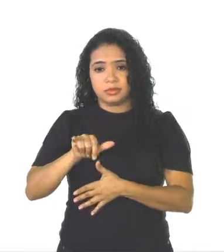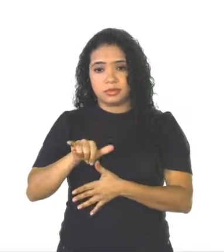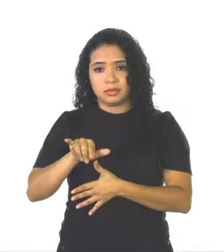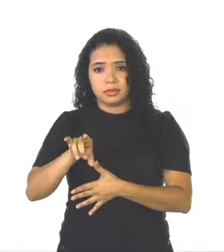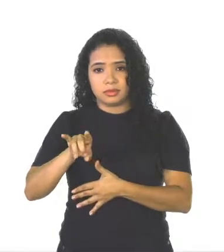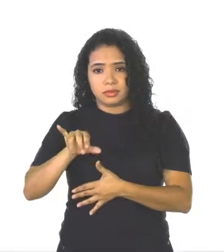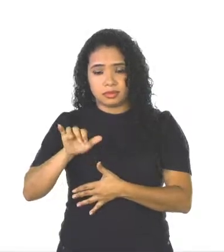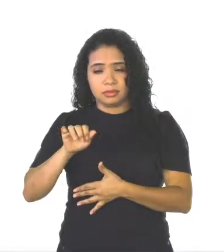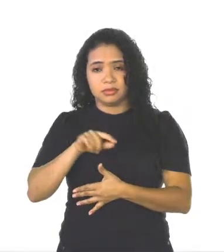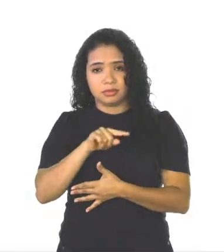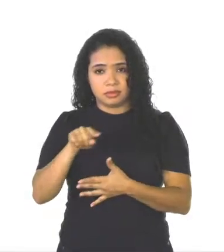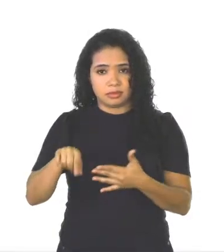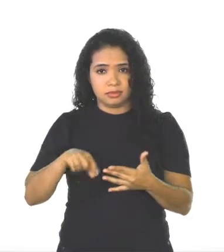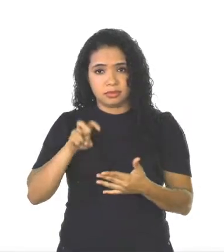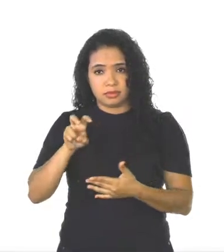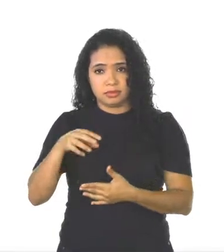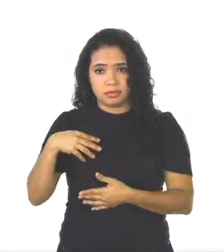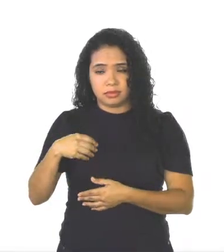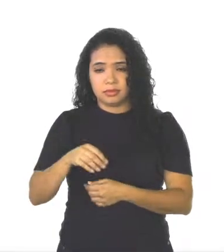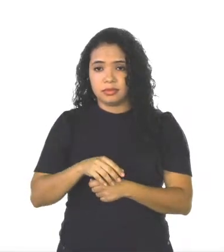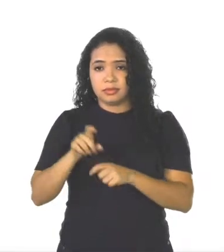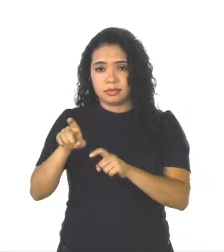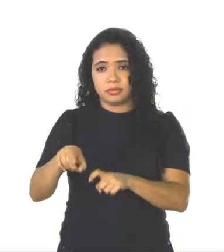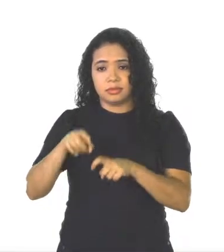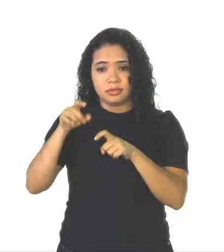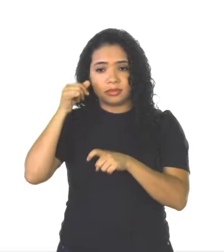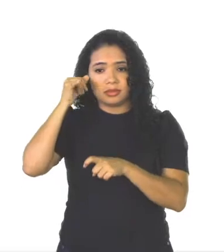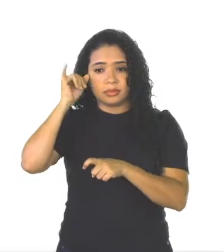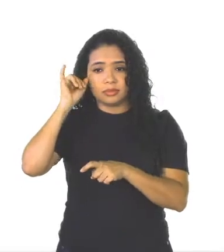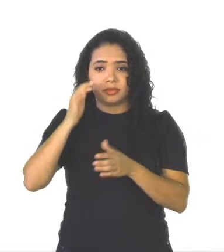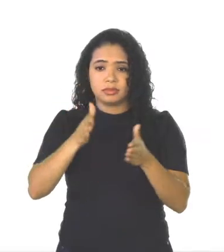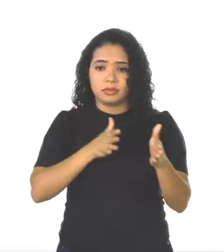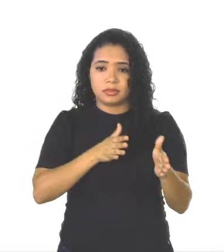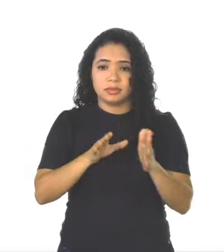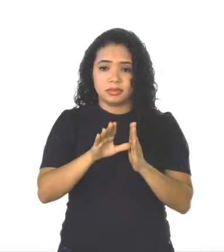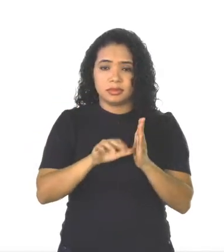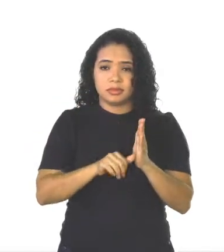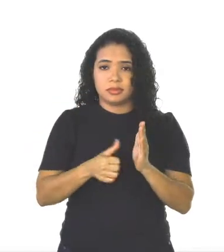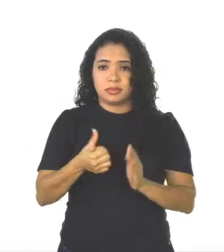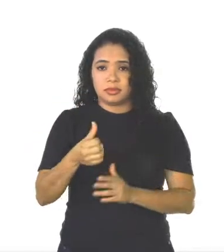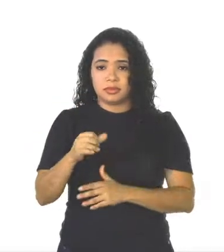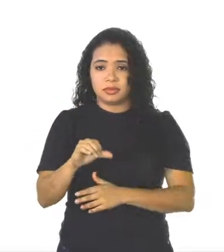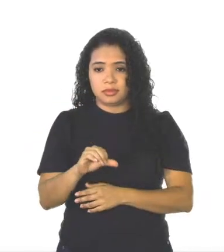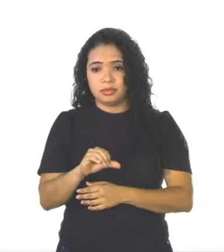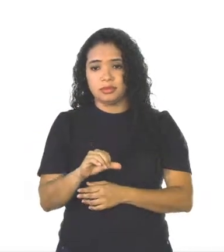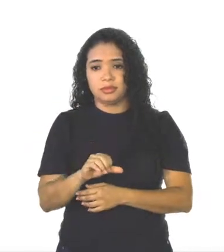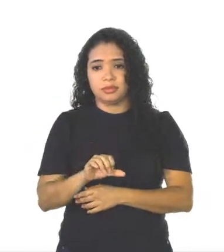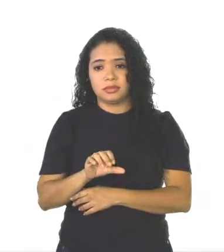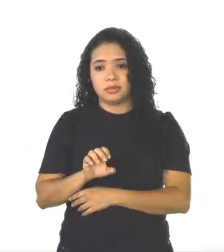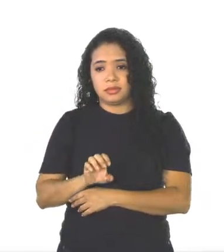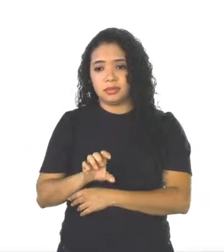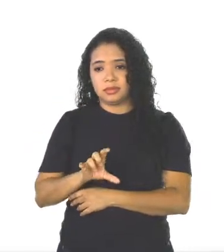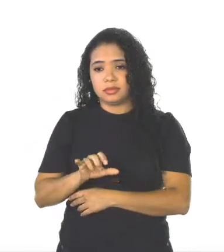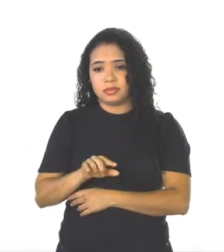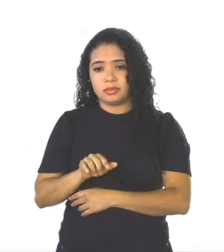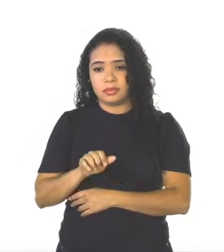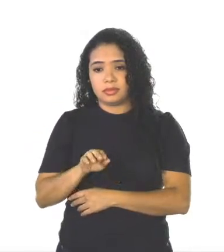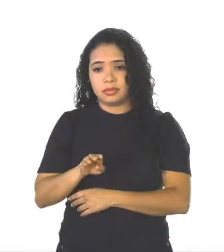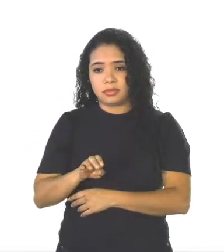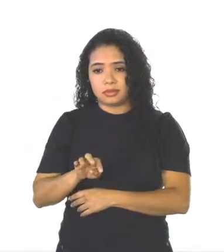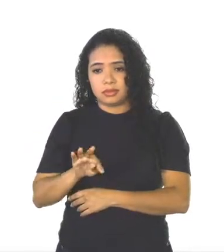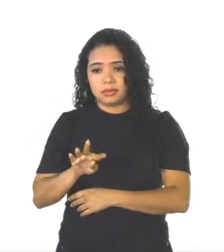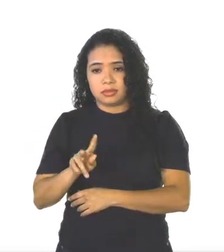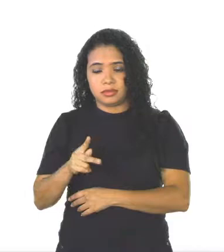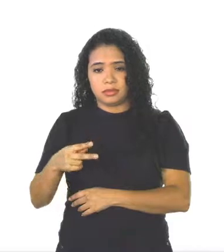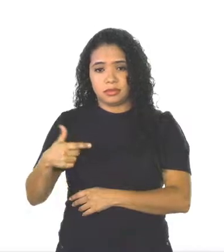zona rural da Inglaterra durante o início do século XIX. Elizabeth Bennet, a segunda filha